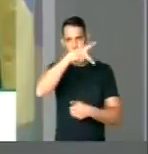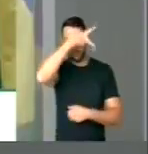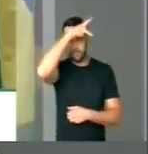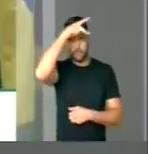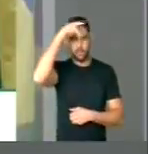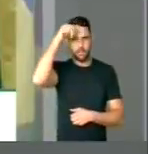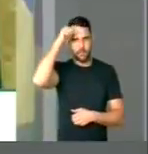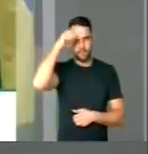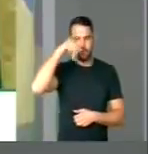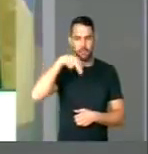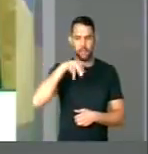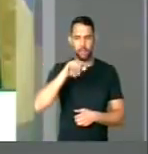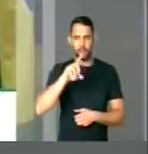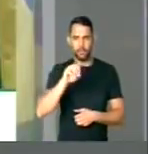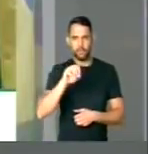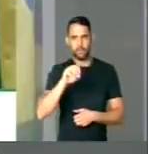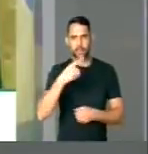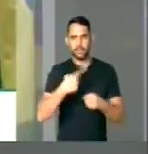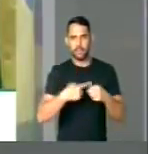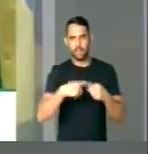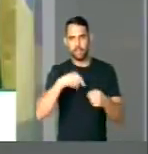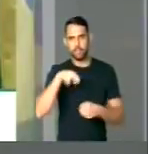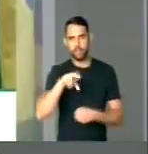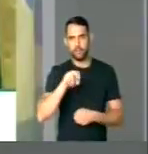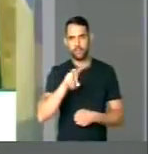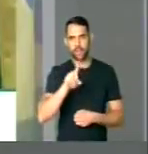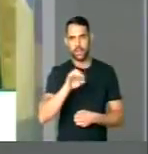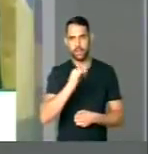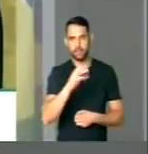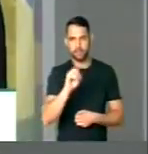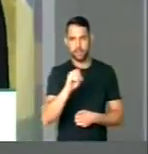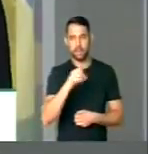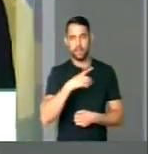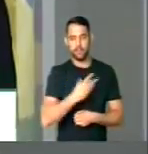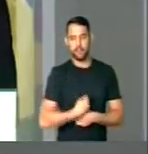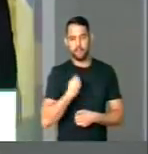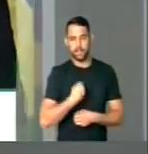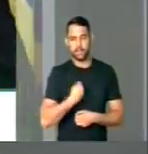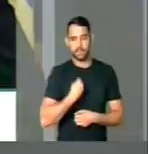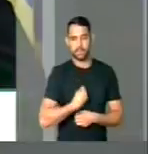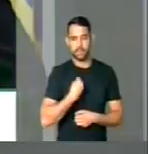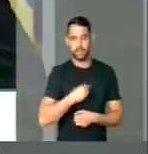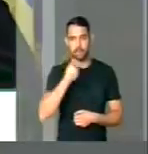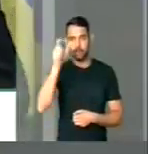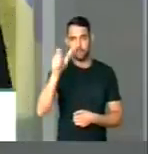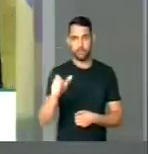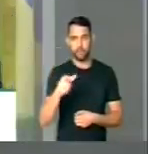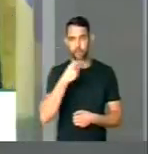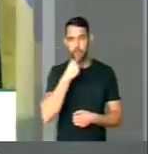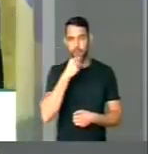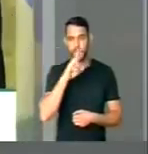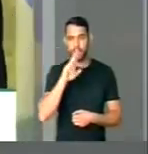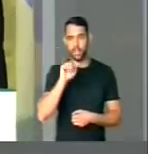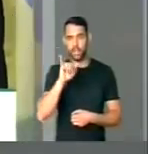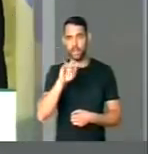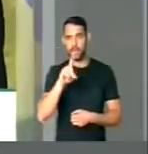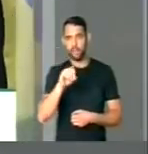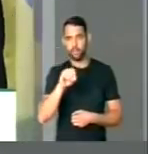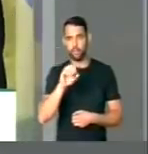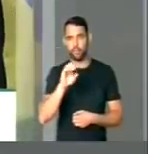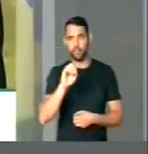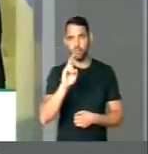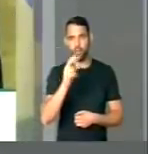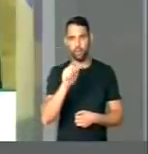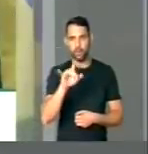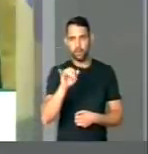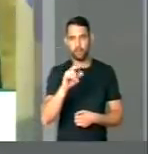Nova dessa e também a presença do sor Ricardo hongaro